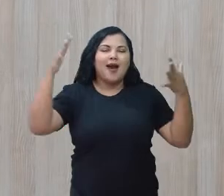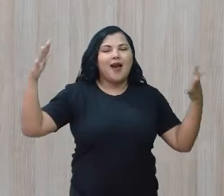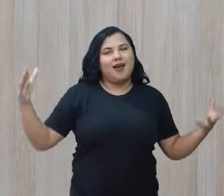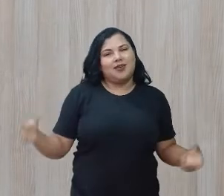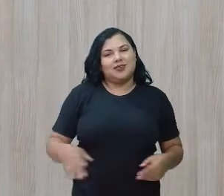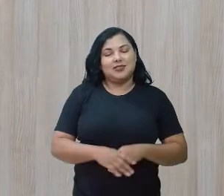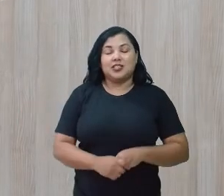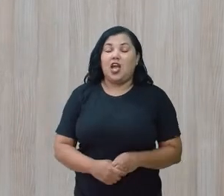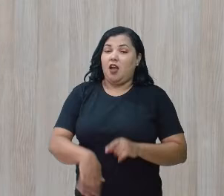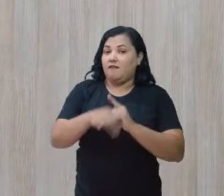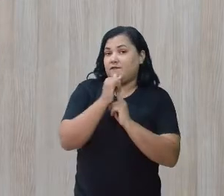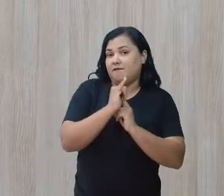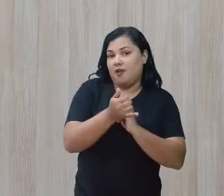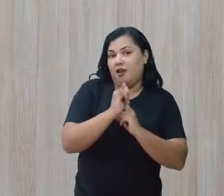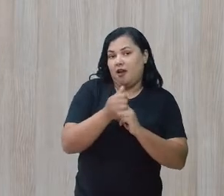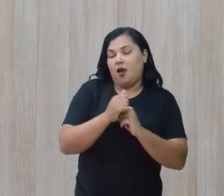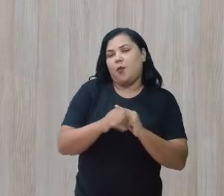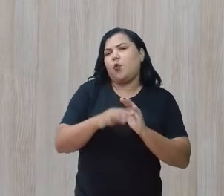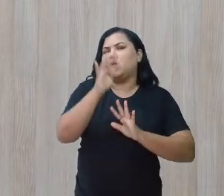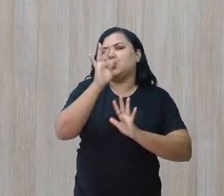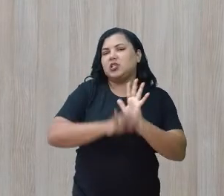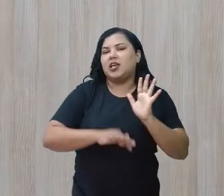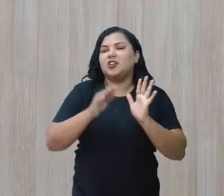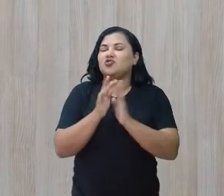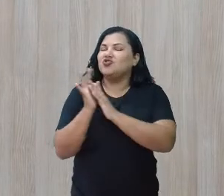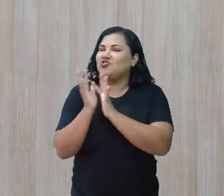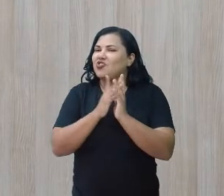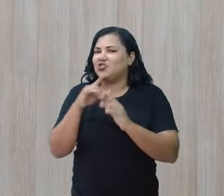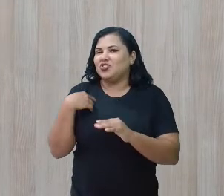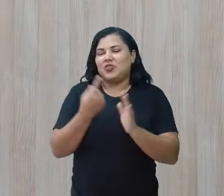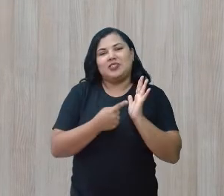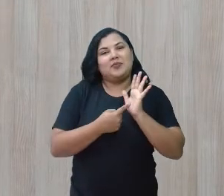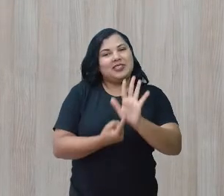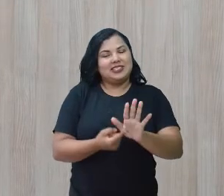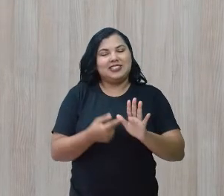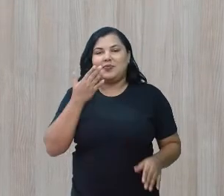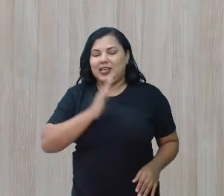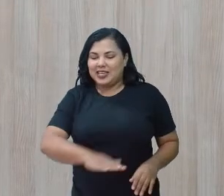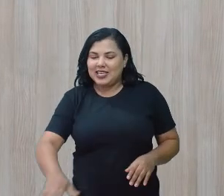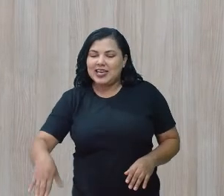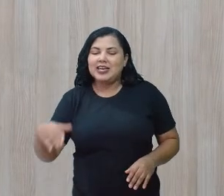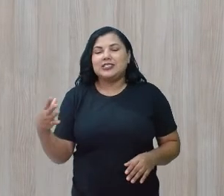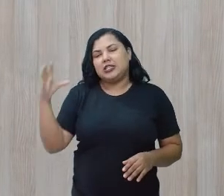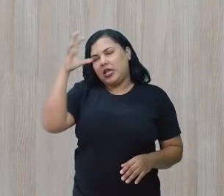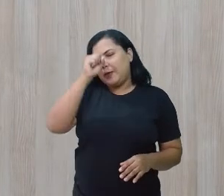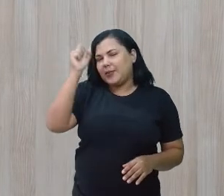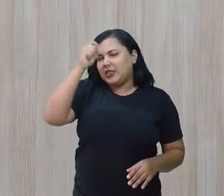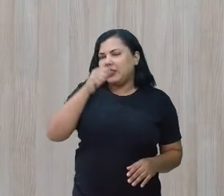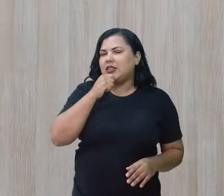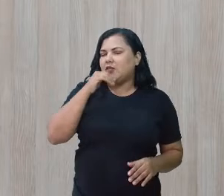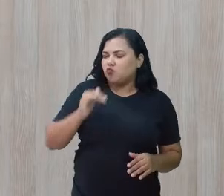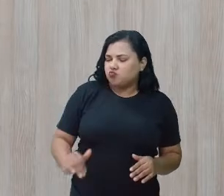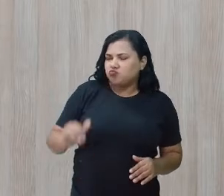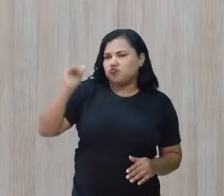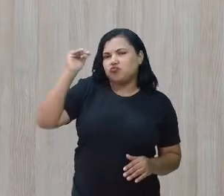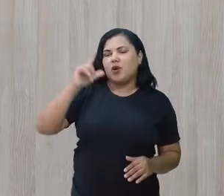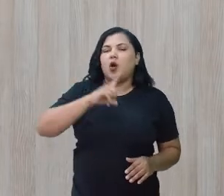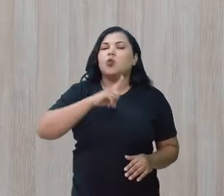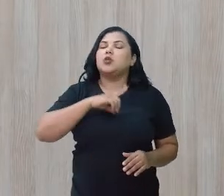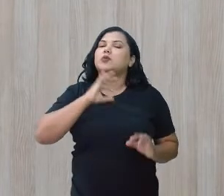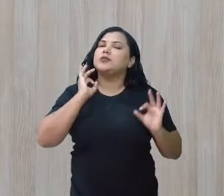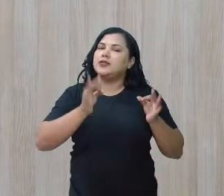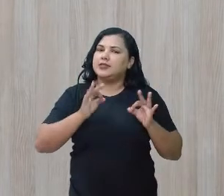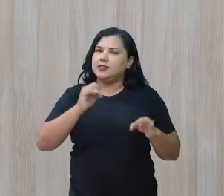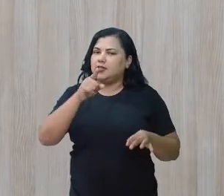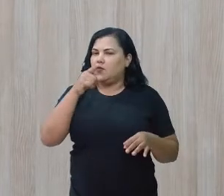fábulas, esses textos lúdicos que a gente apresenta para a criança ainda em processo de alfabetização, né? Tenho certeza que com vocês deve